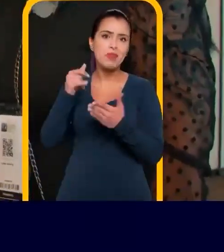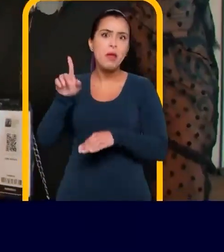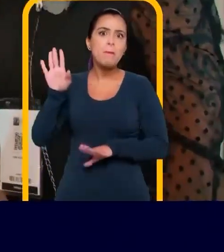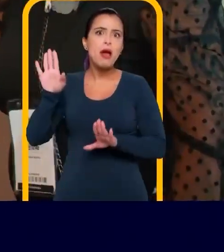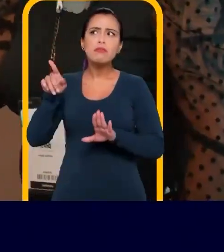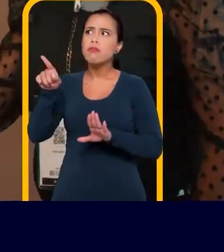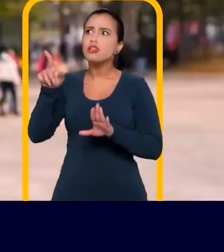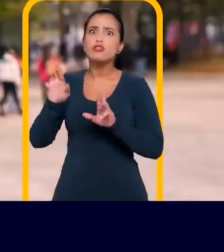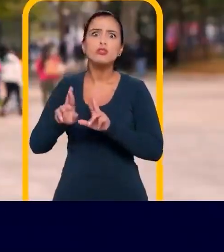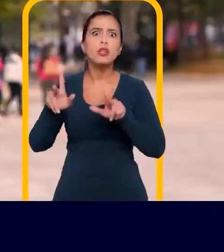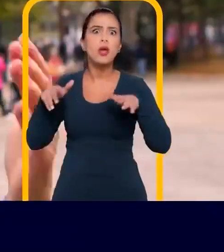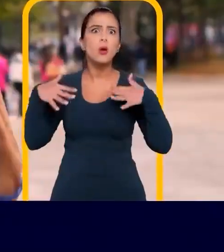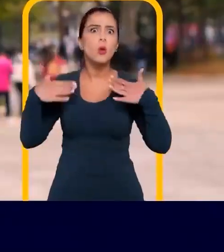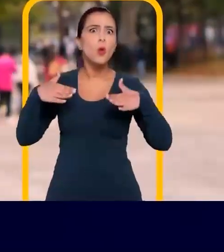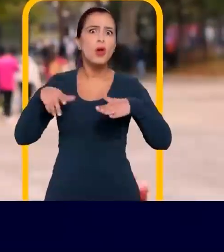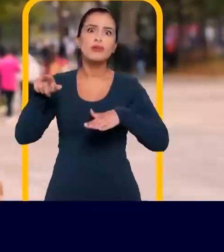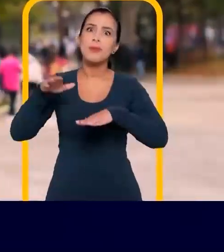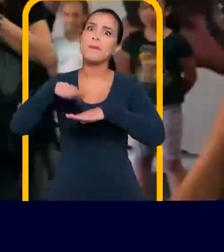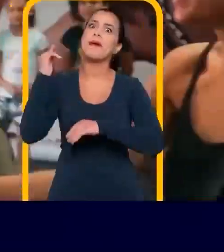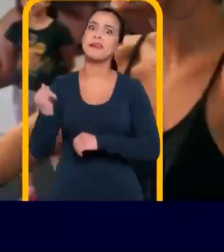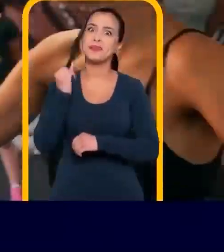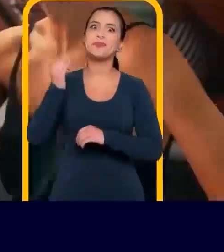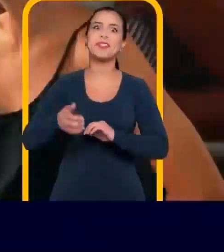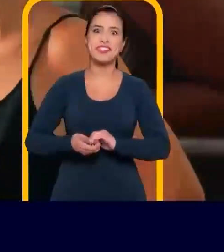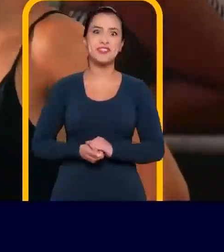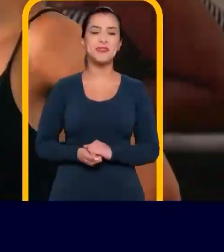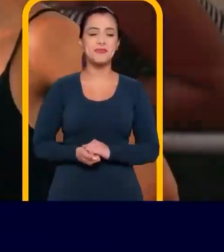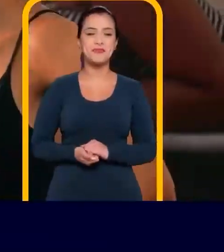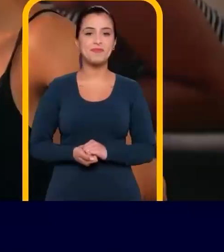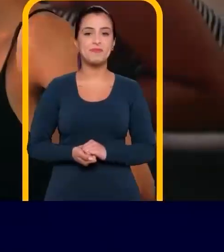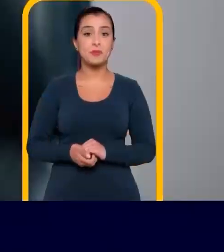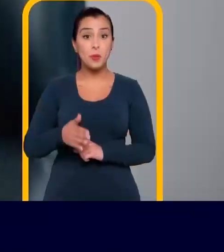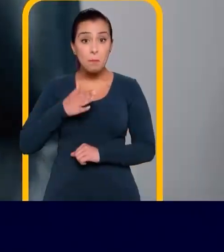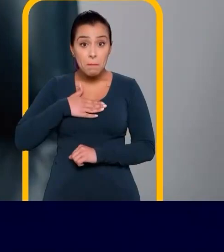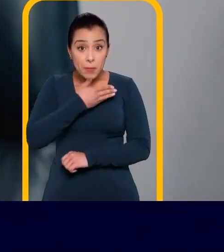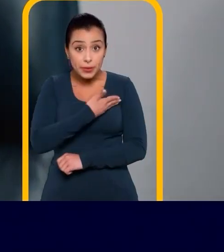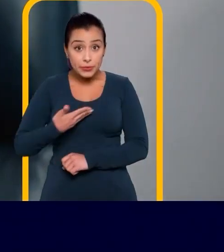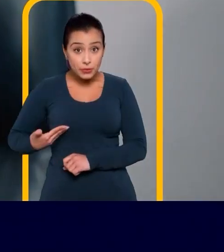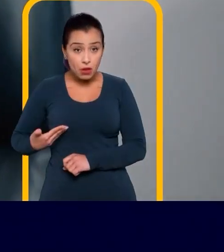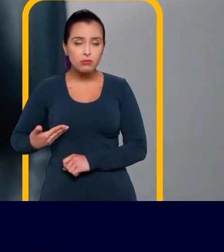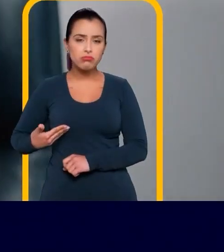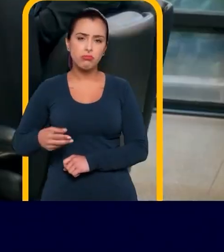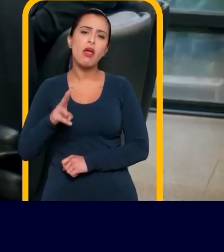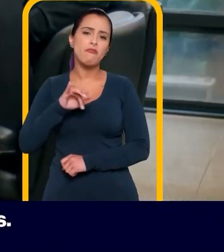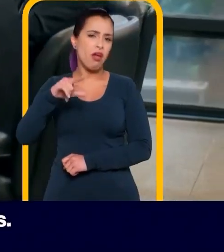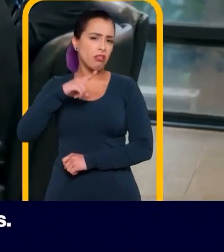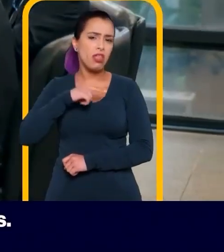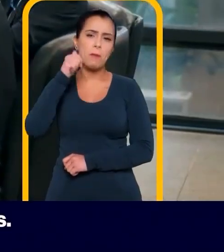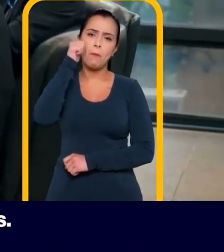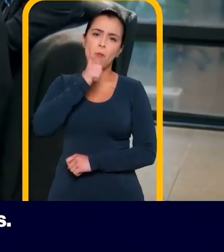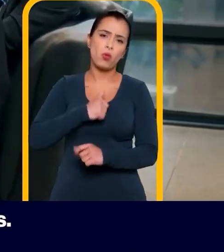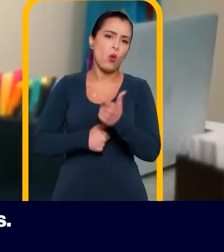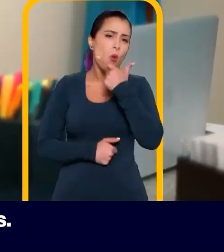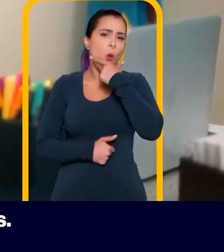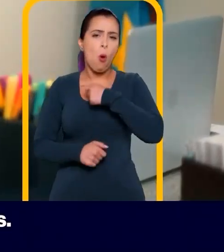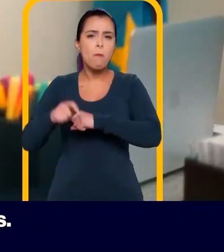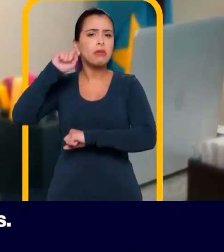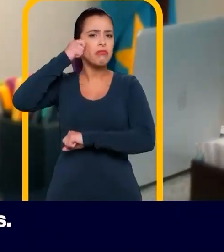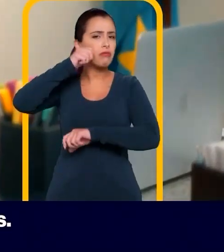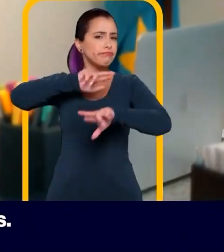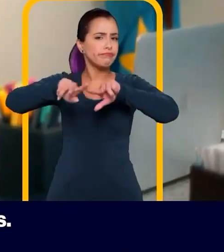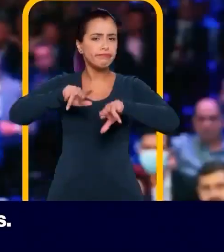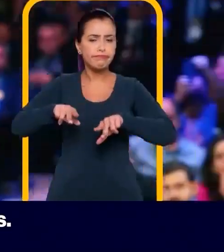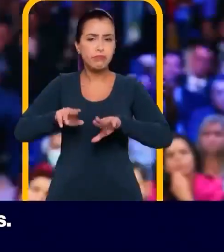é importante, mas ela é uma grande mulher, isso é mais importante ainda. O meu ministério terá paridade de